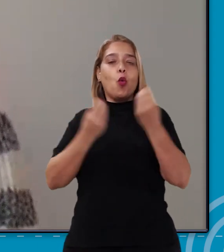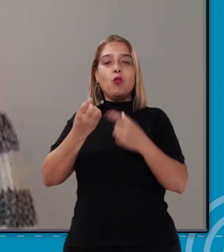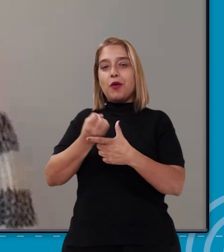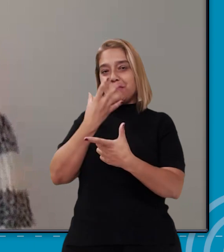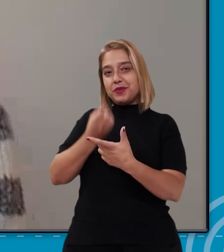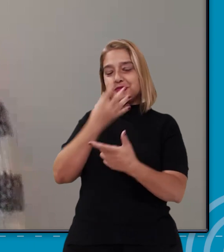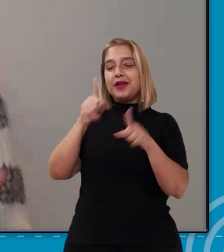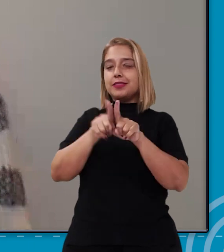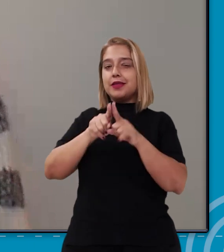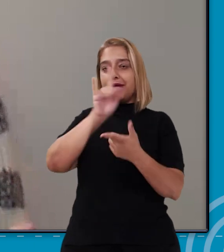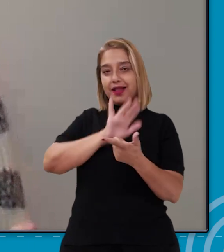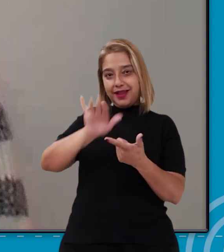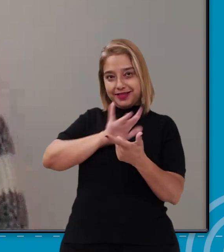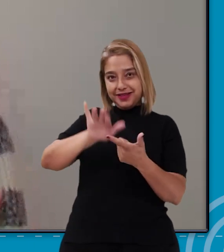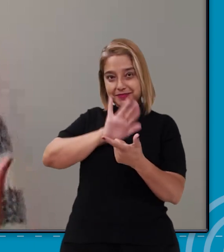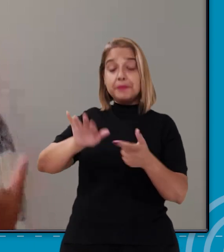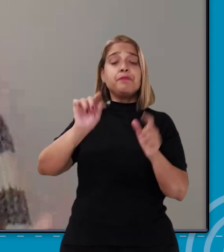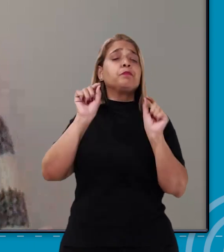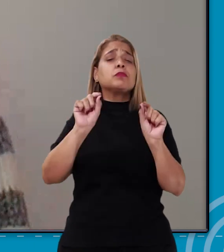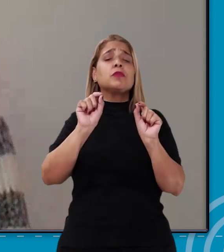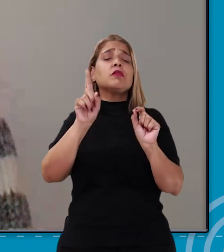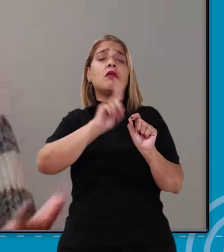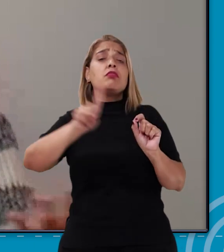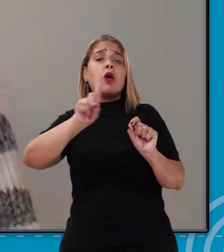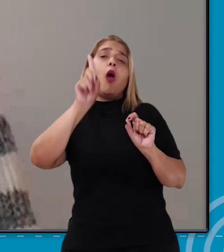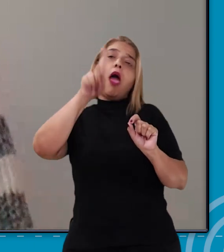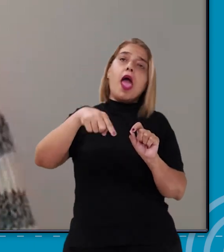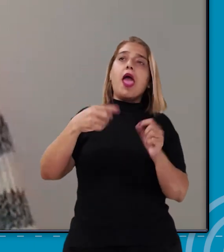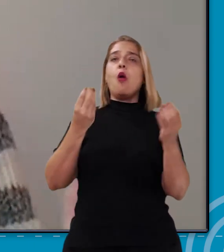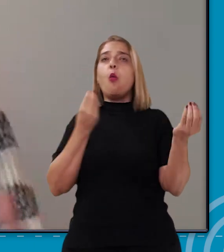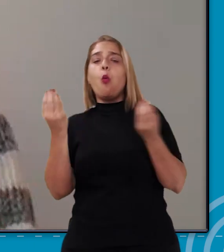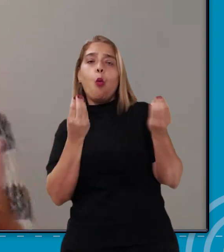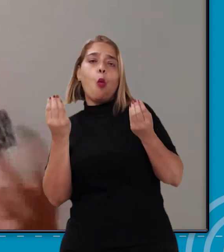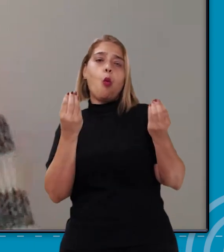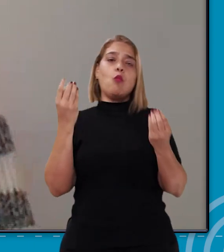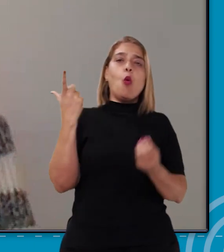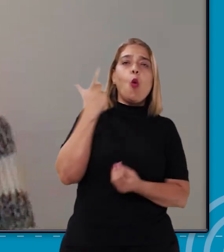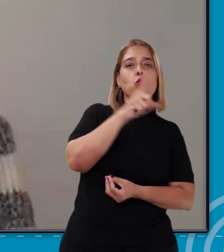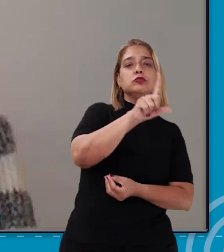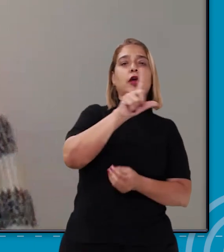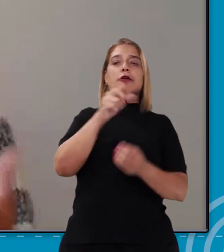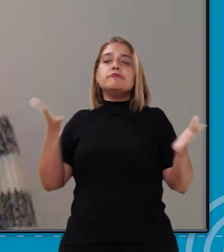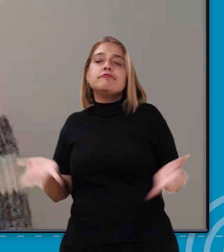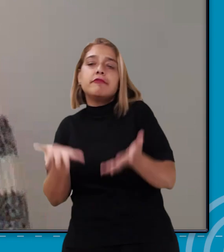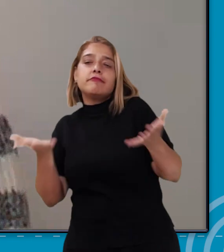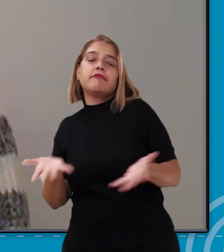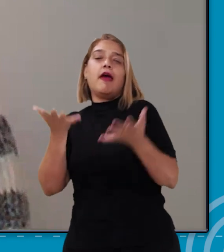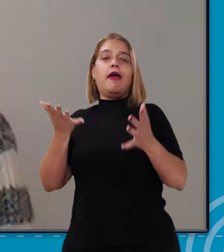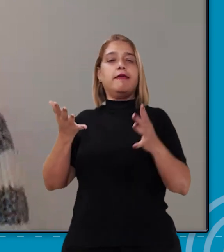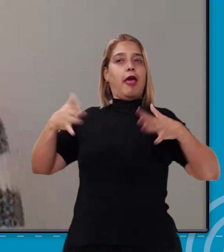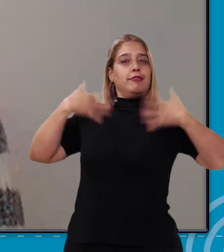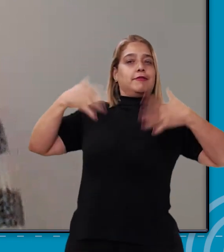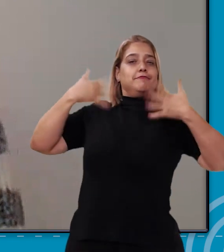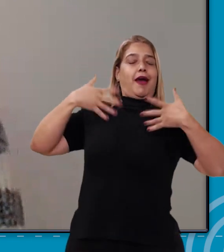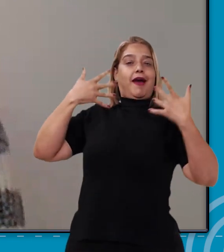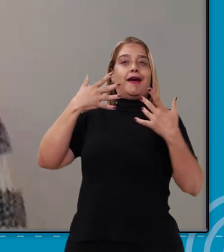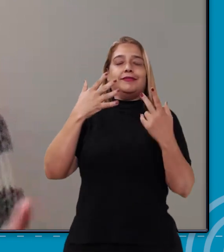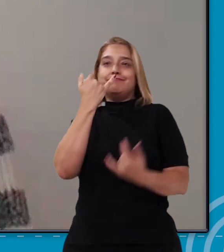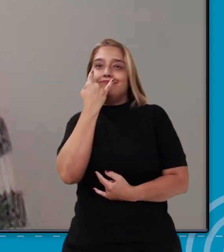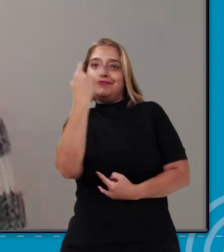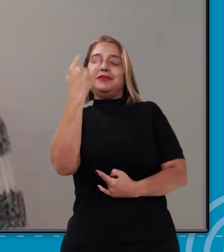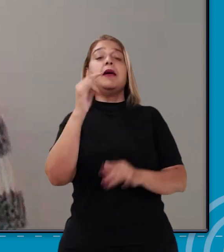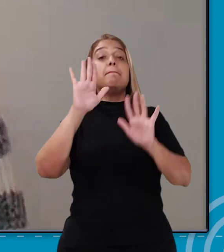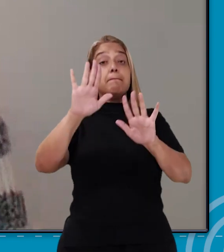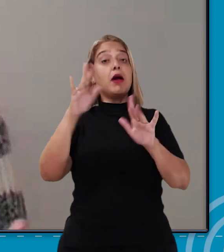de letramento. Não somente porque elas são altamente engajadoras, divertidas e animadas, mas também